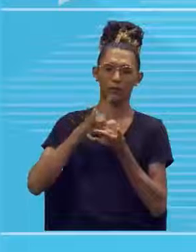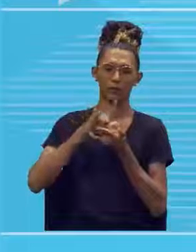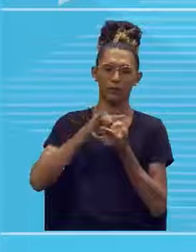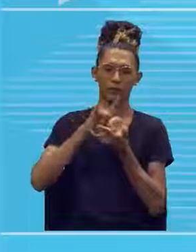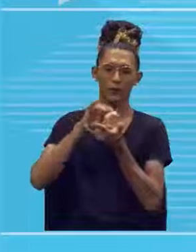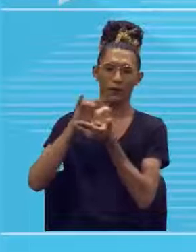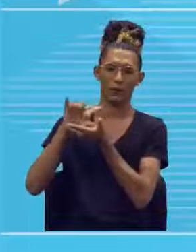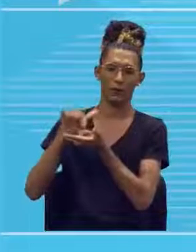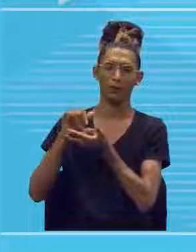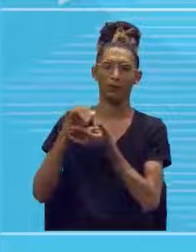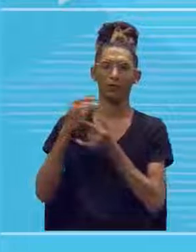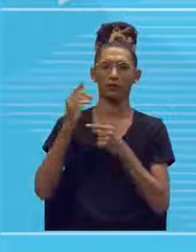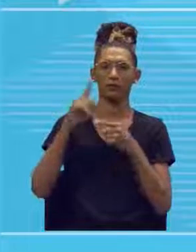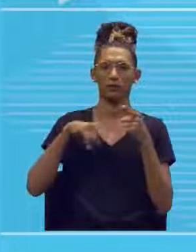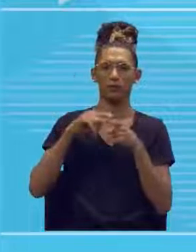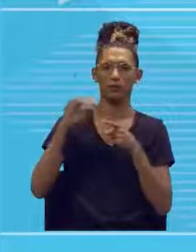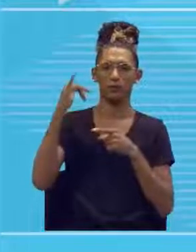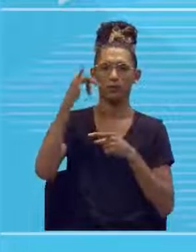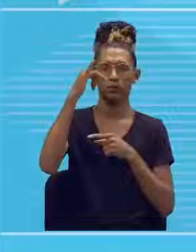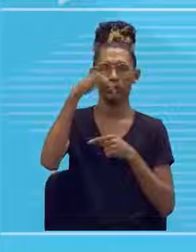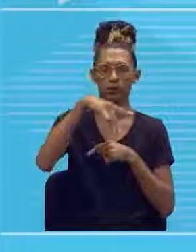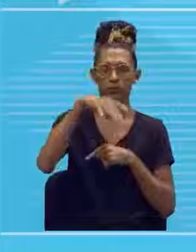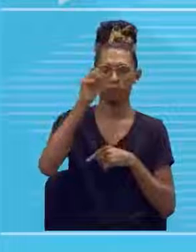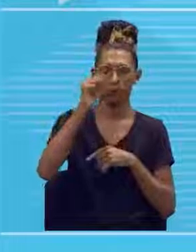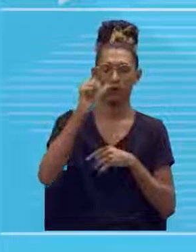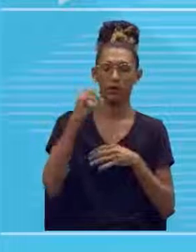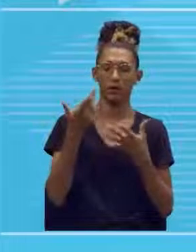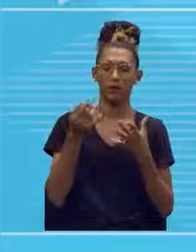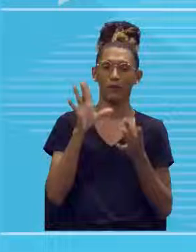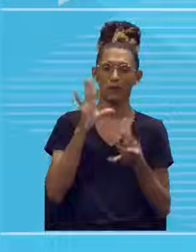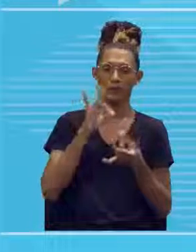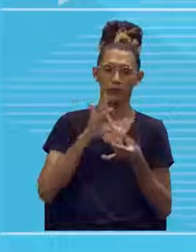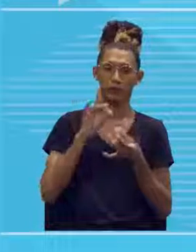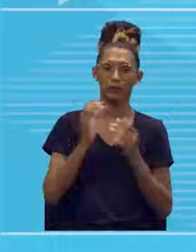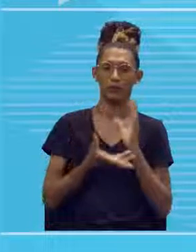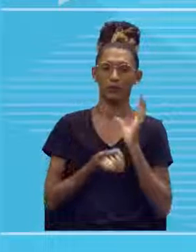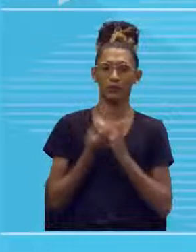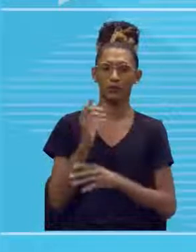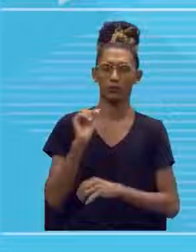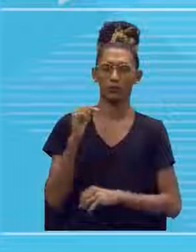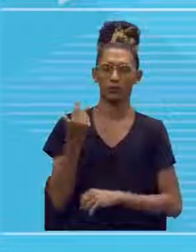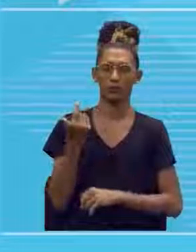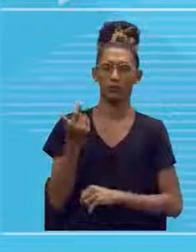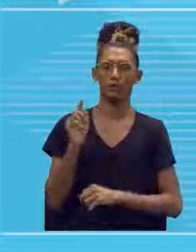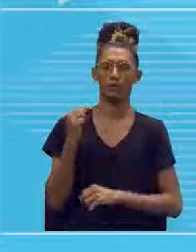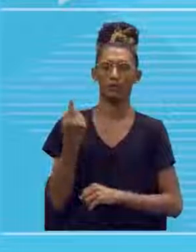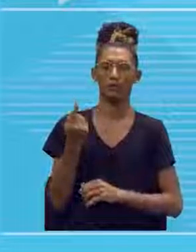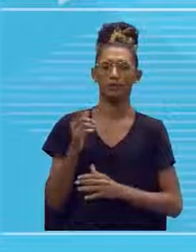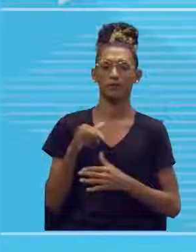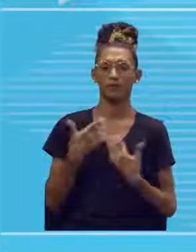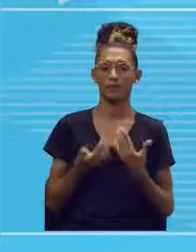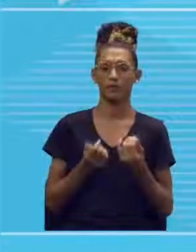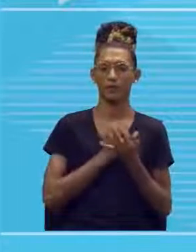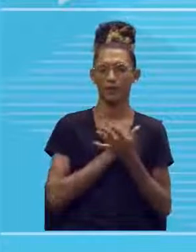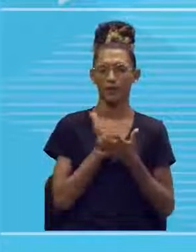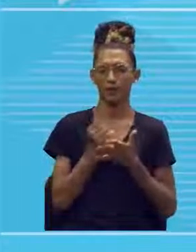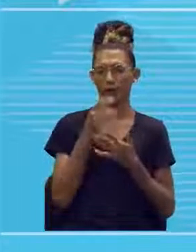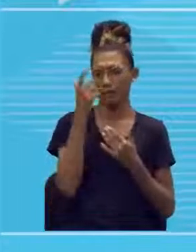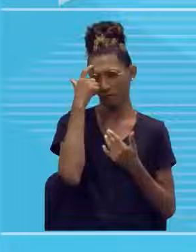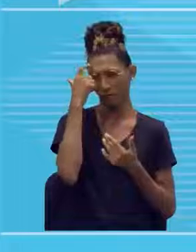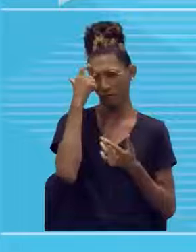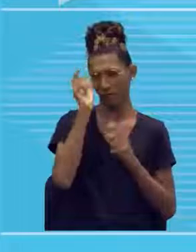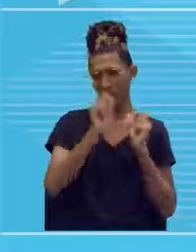observações EA própria astronomia é uma ciência que veio depois né então lá nos primórdios o que que